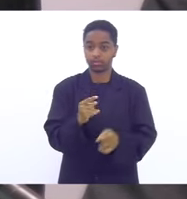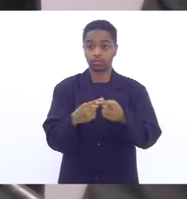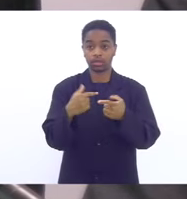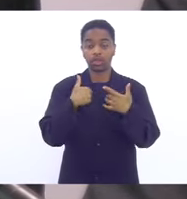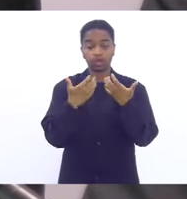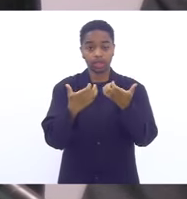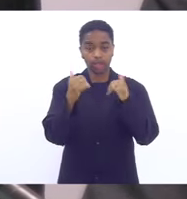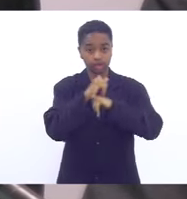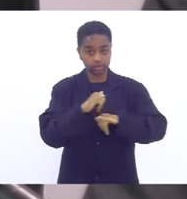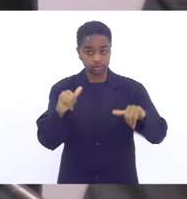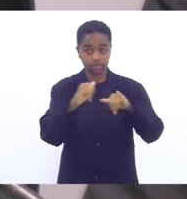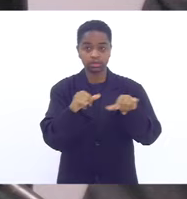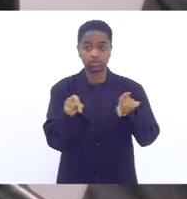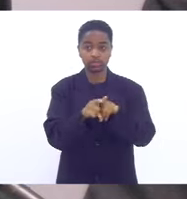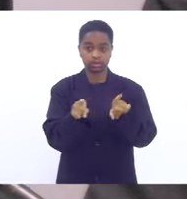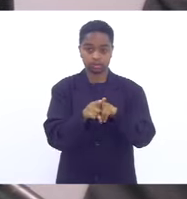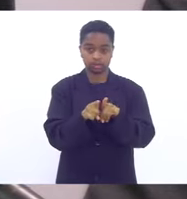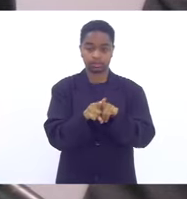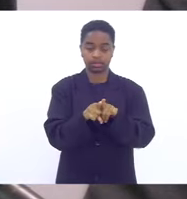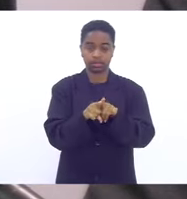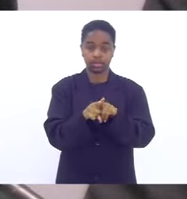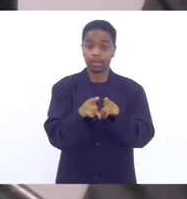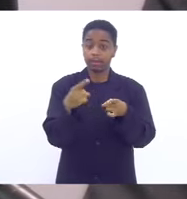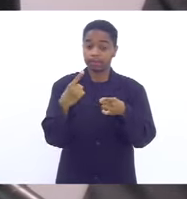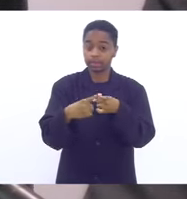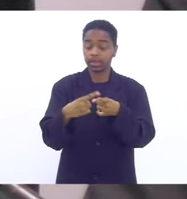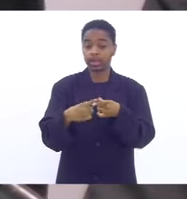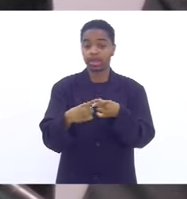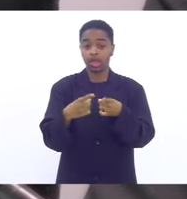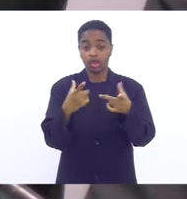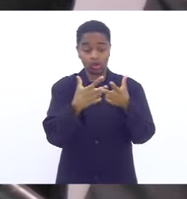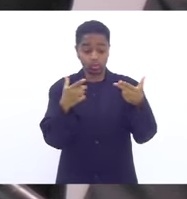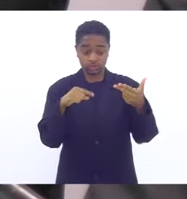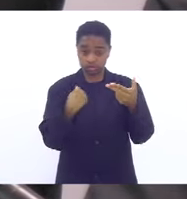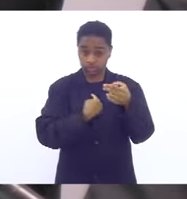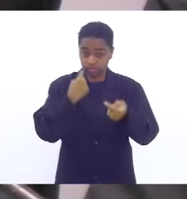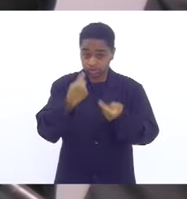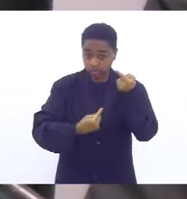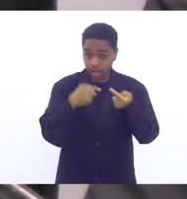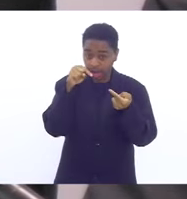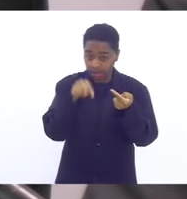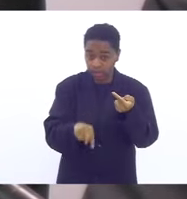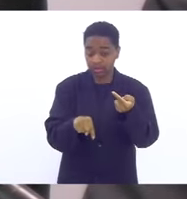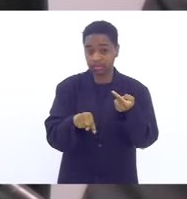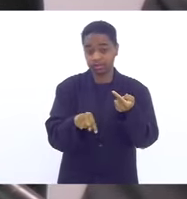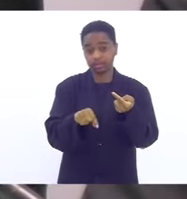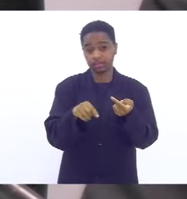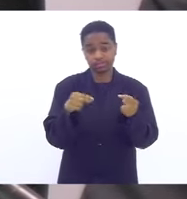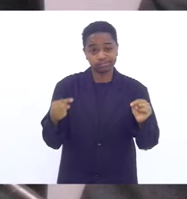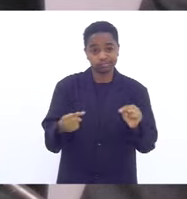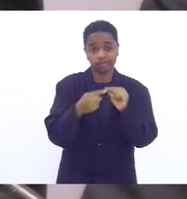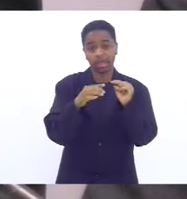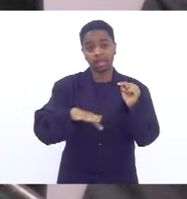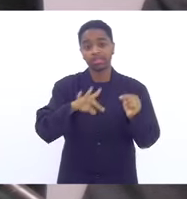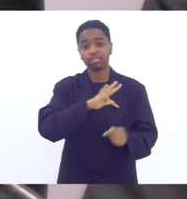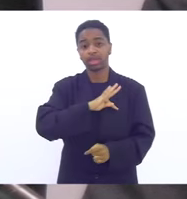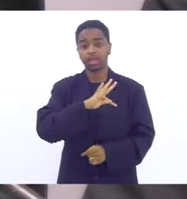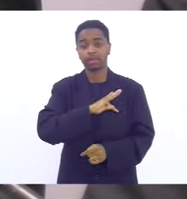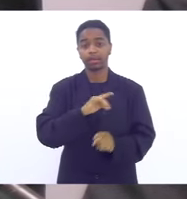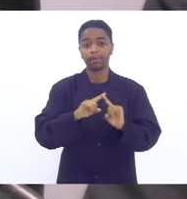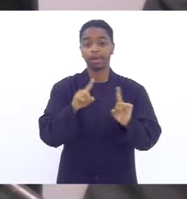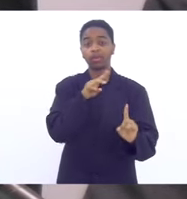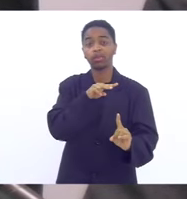dizer, inclusive, que muitas das coisas que nós vamos debater aqui serão coisas técnicas do ponto de